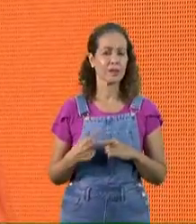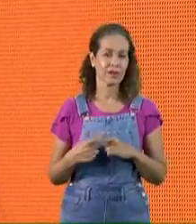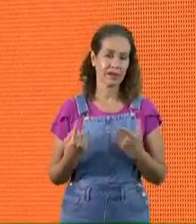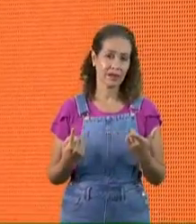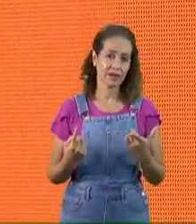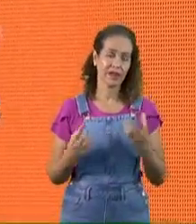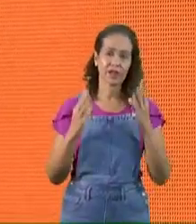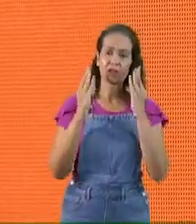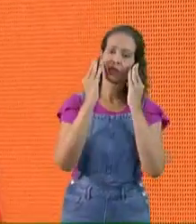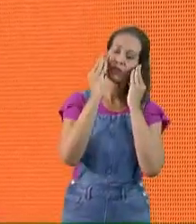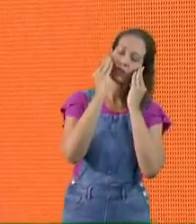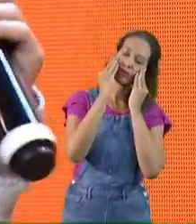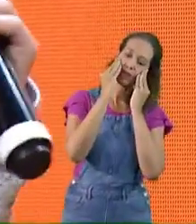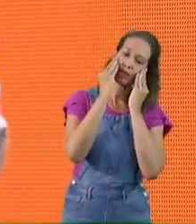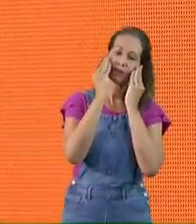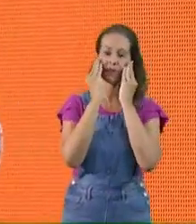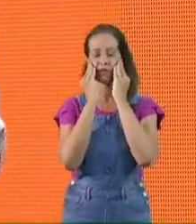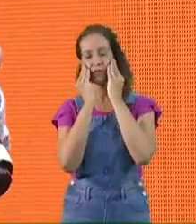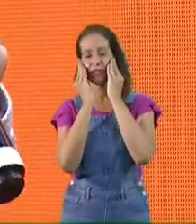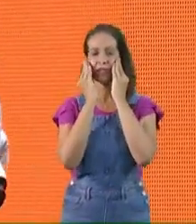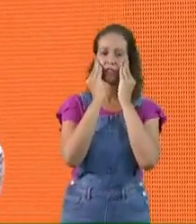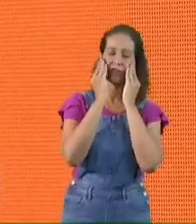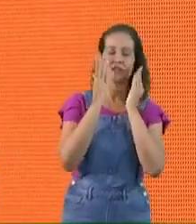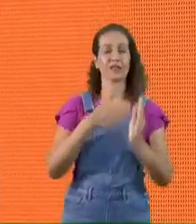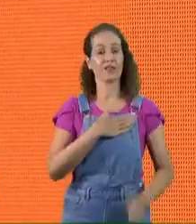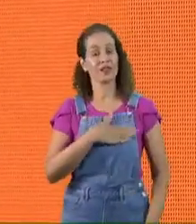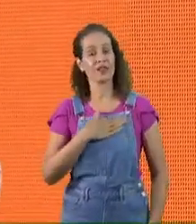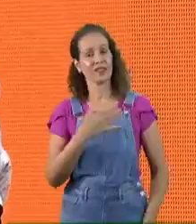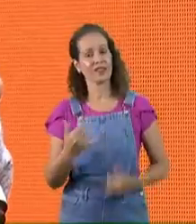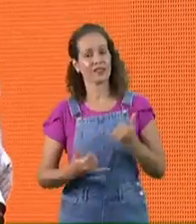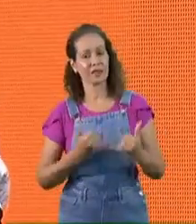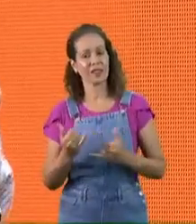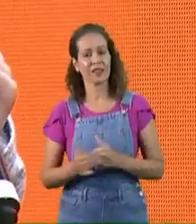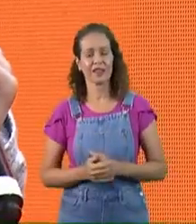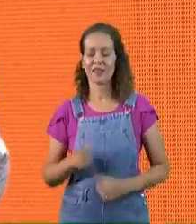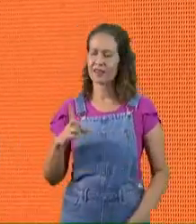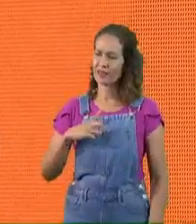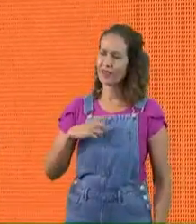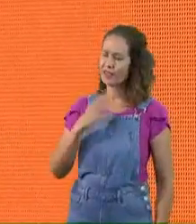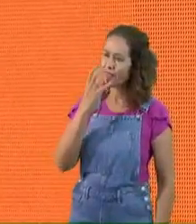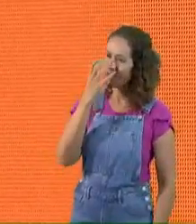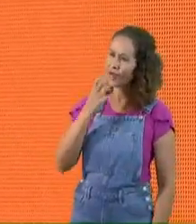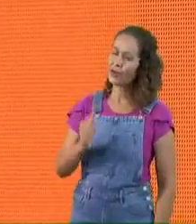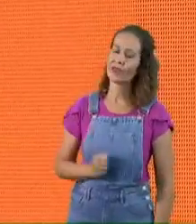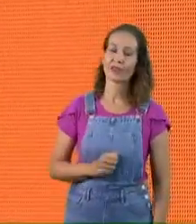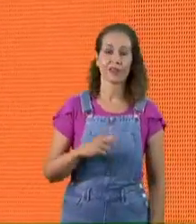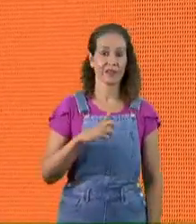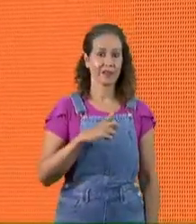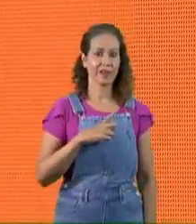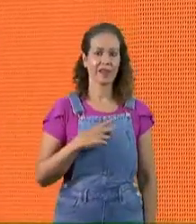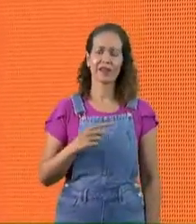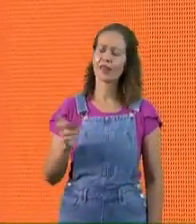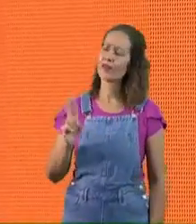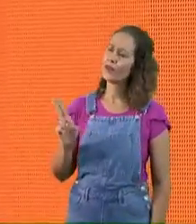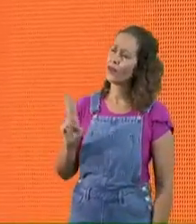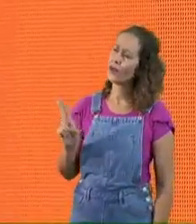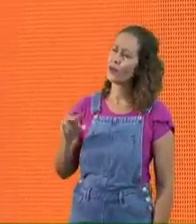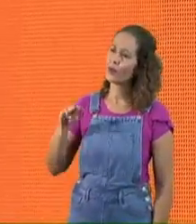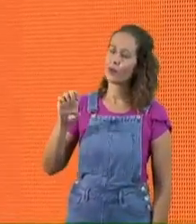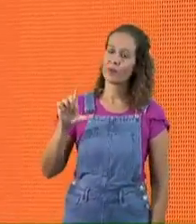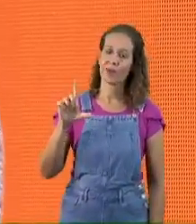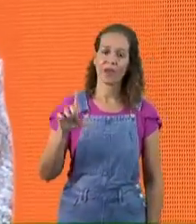ele é fofinho, ele é doce, ele gosta de brincar. Você tem cachorro, Carol? Tenho. Como que ela chama? Mel. Ela é